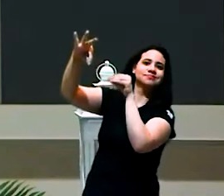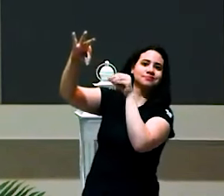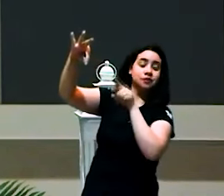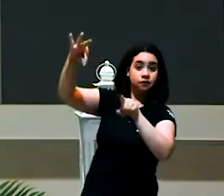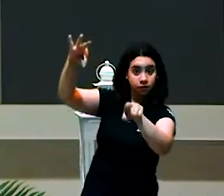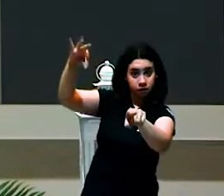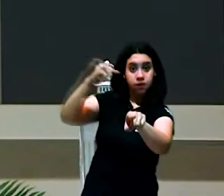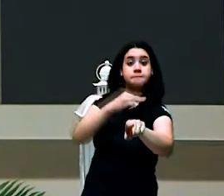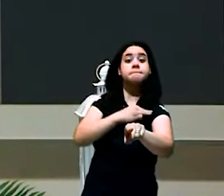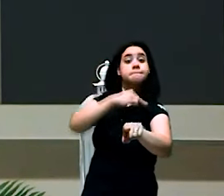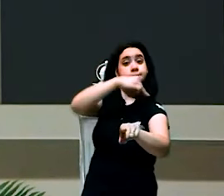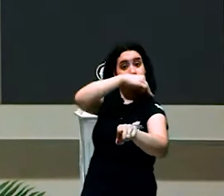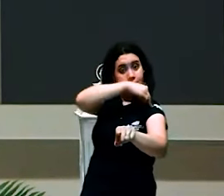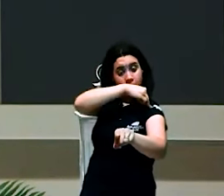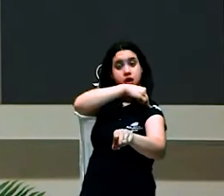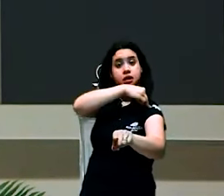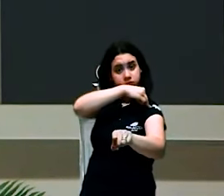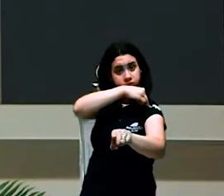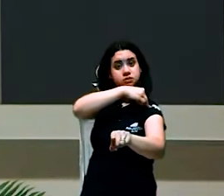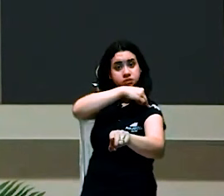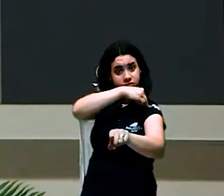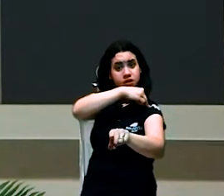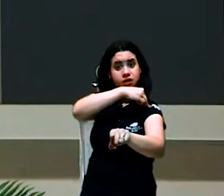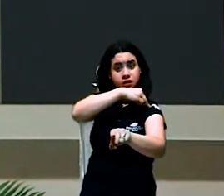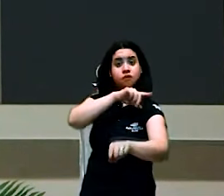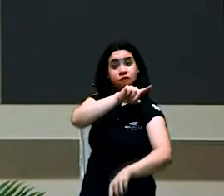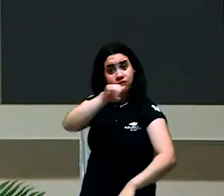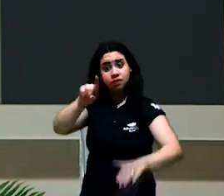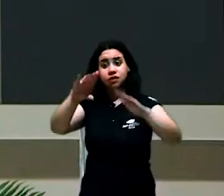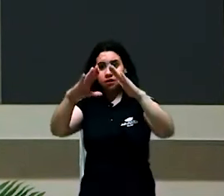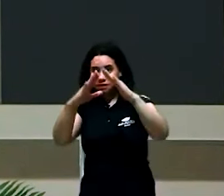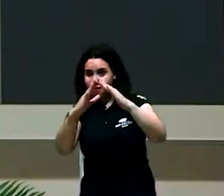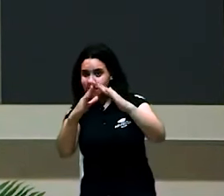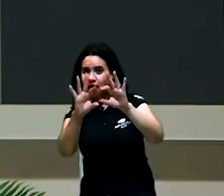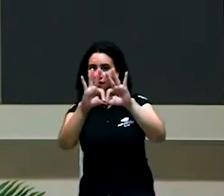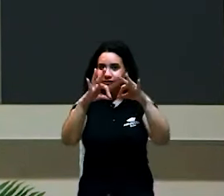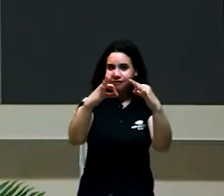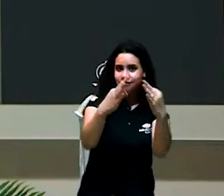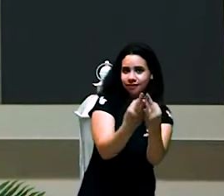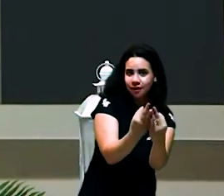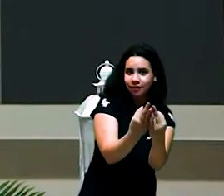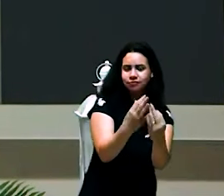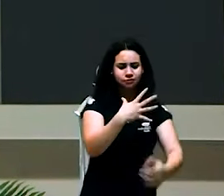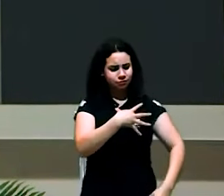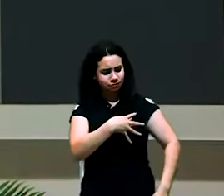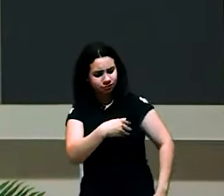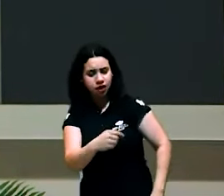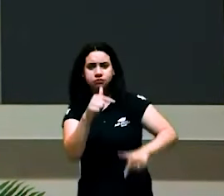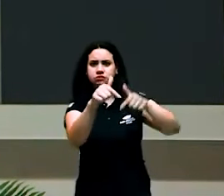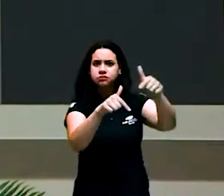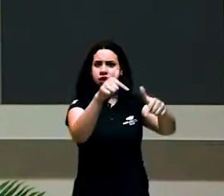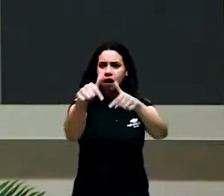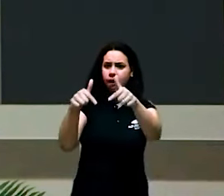tua igreja, no teu louvor, na tua casa, nos teus filhos, no teu trabalho. Não importa que o mundo